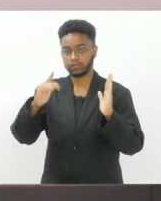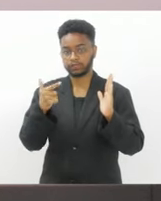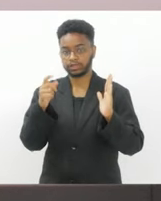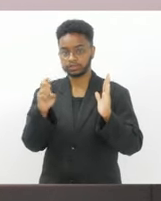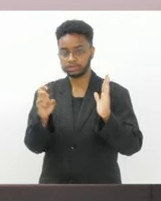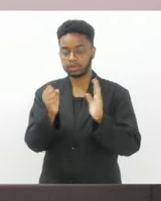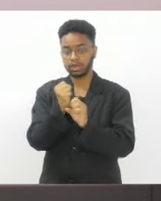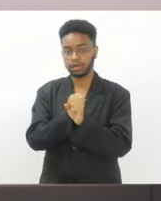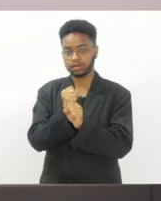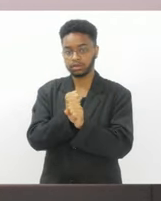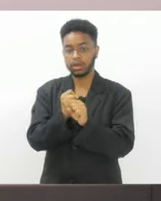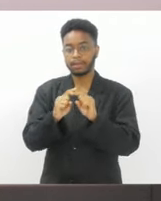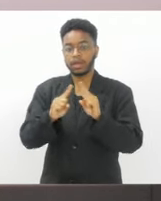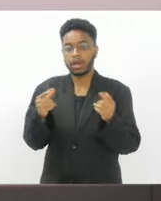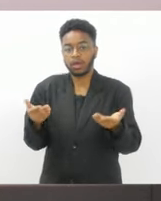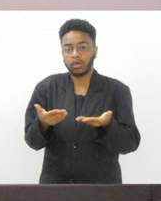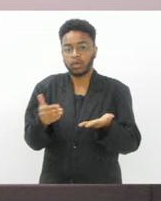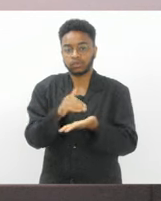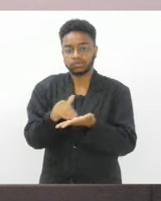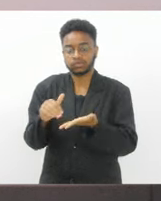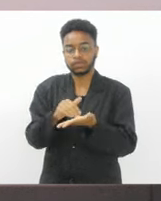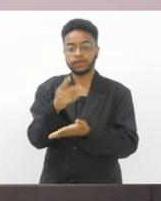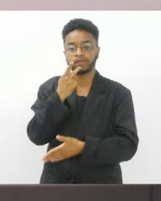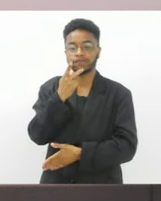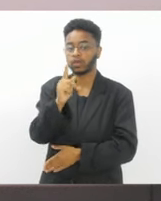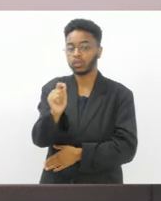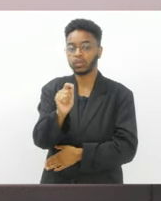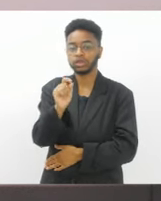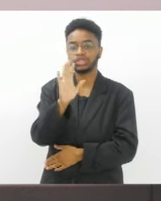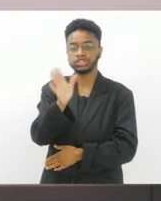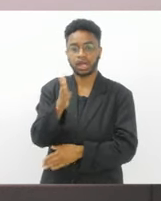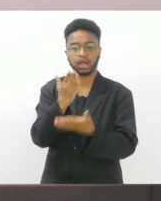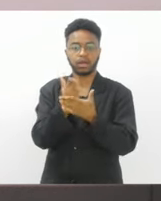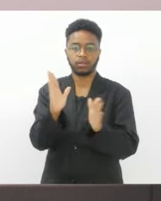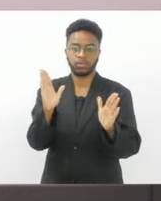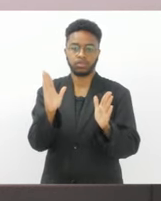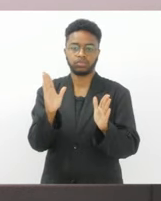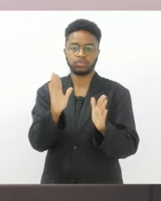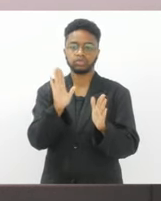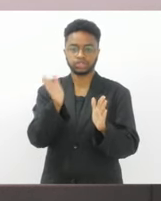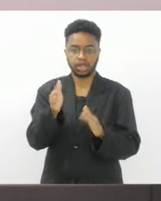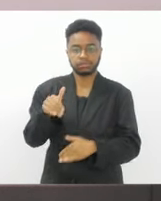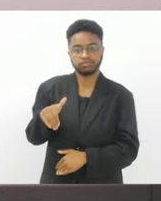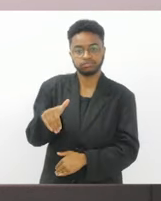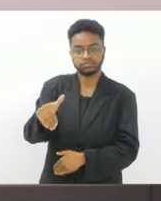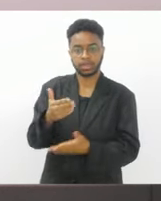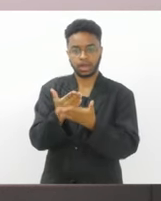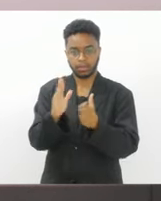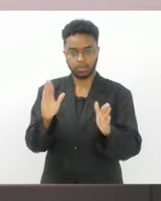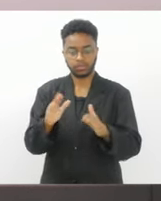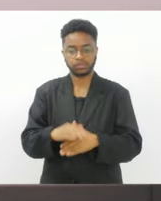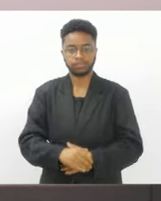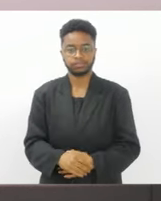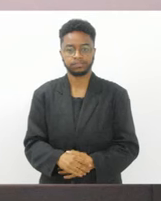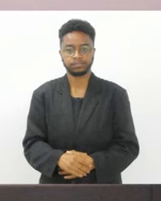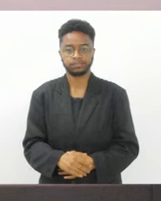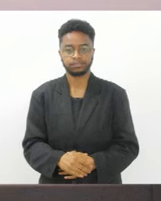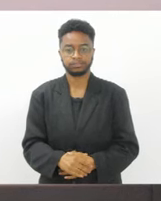o secretário afirma que ele já acabou, está chegando ao fim.